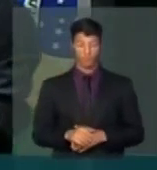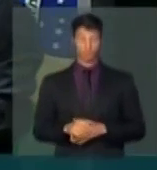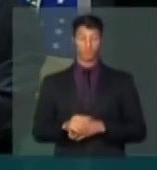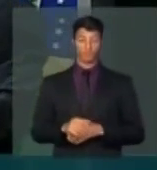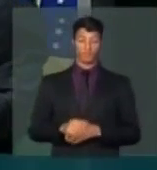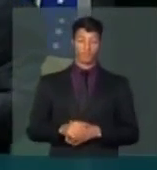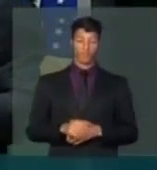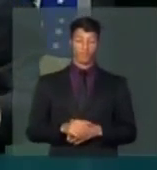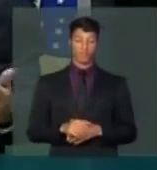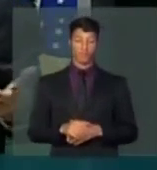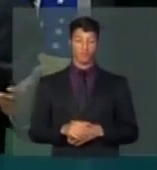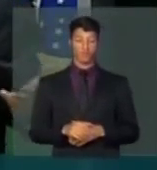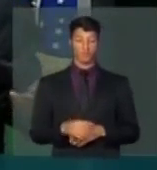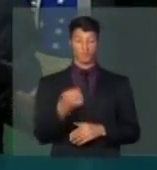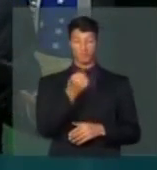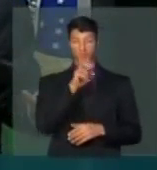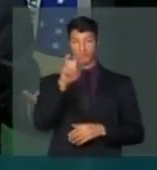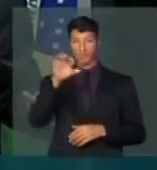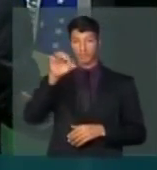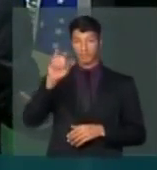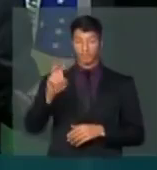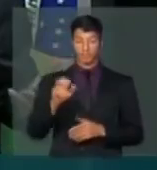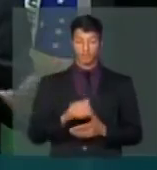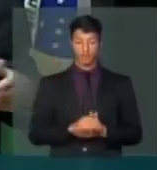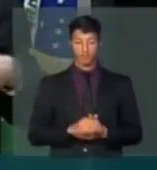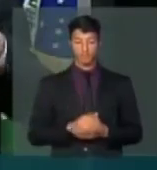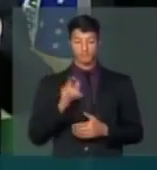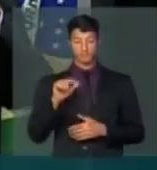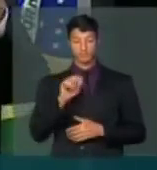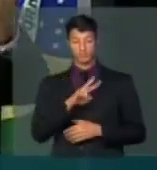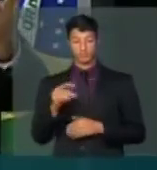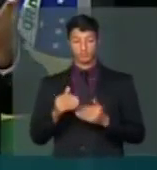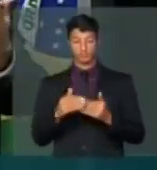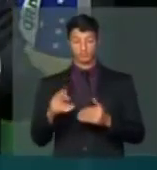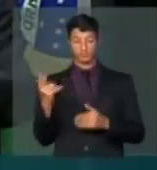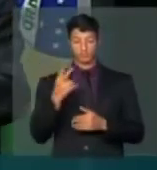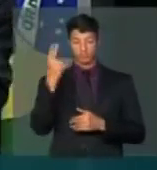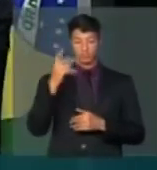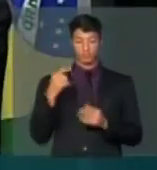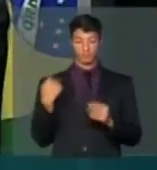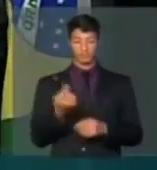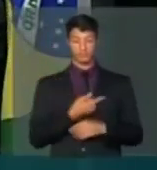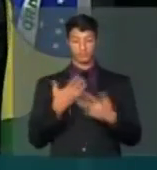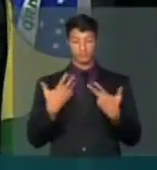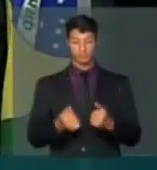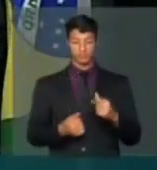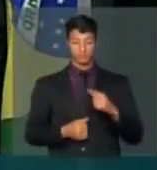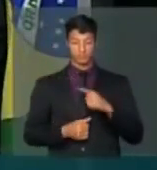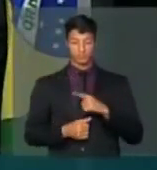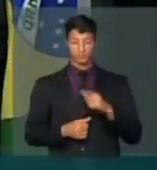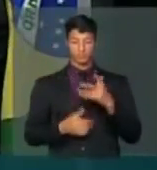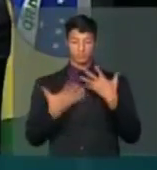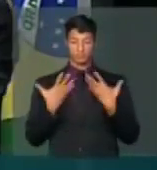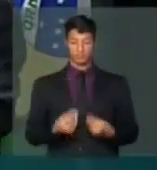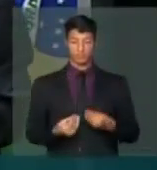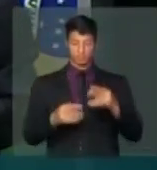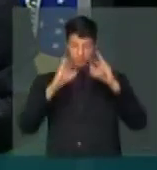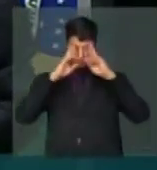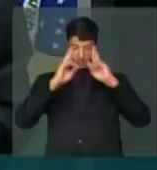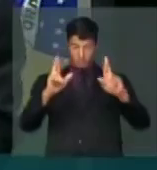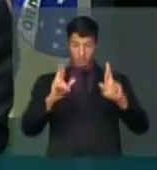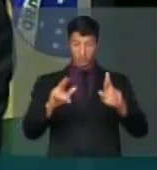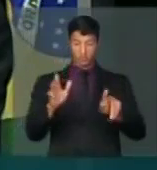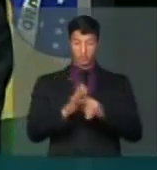Aliás, 85, 95 é o que vai passar a valer. E aí nós vamos ter o reconhecimento e o